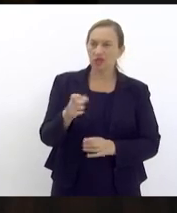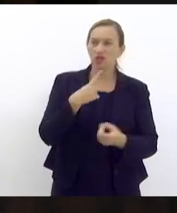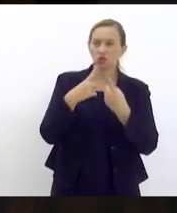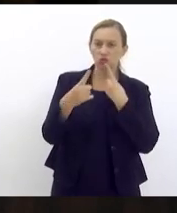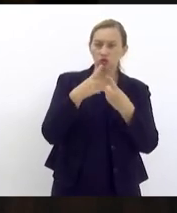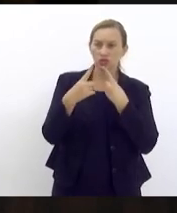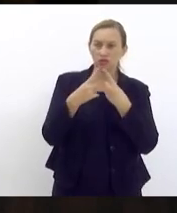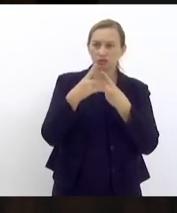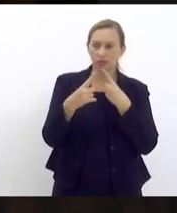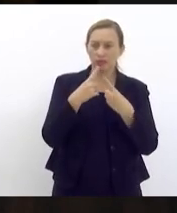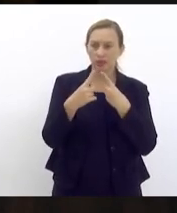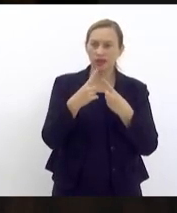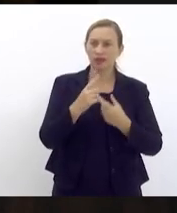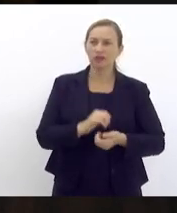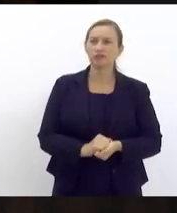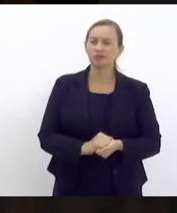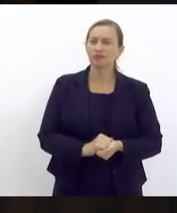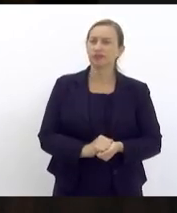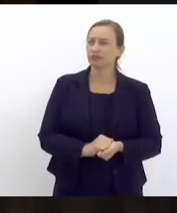discussão